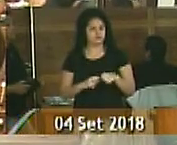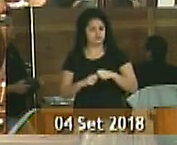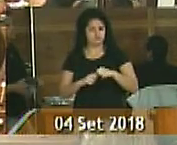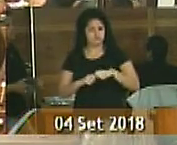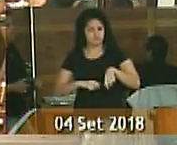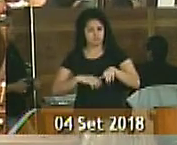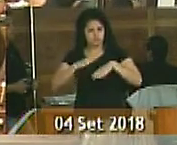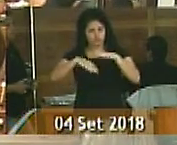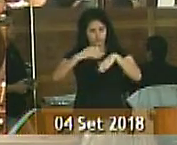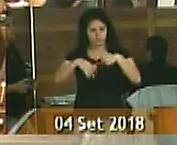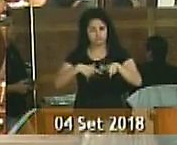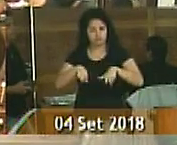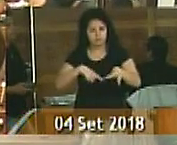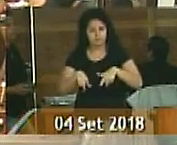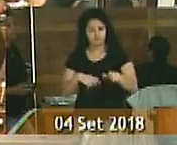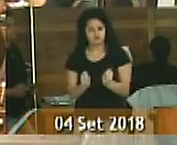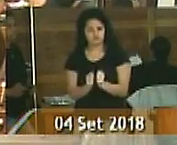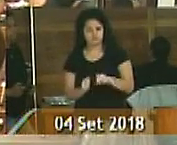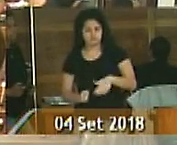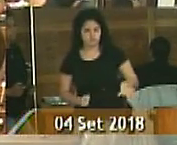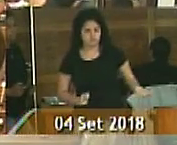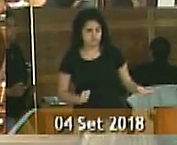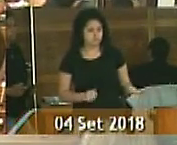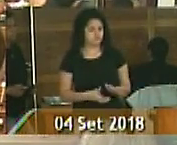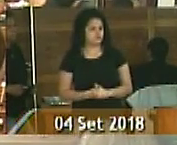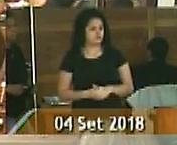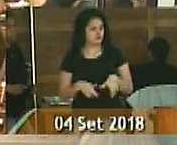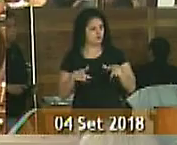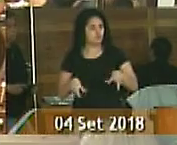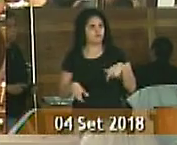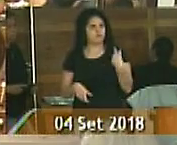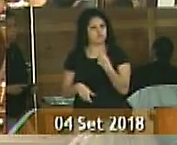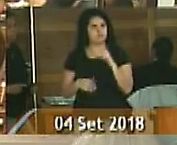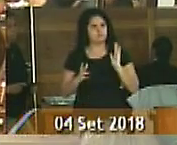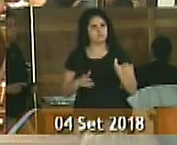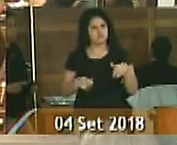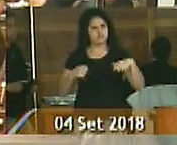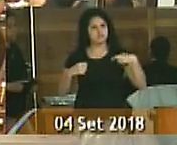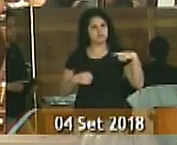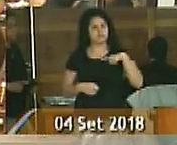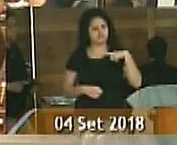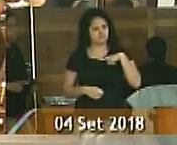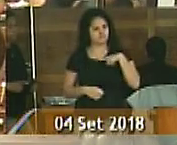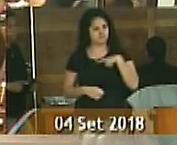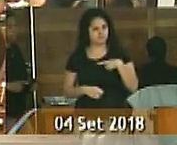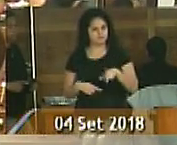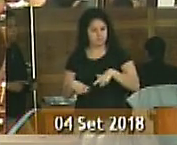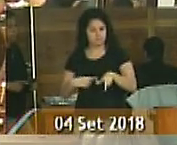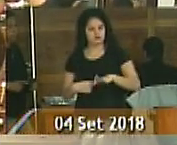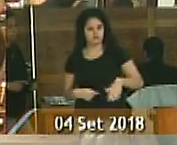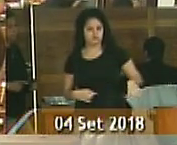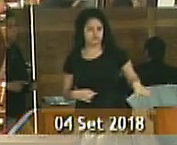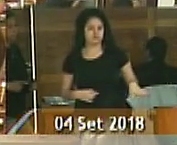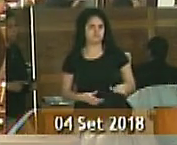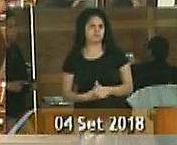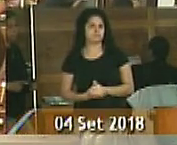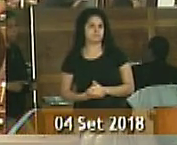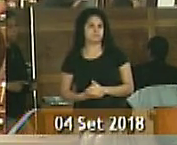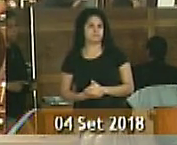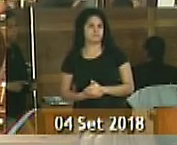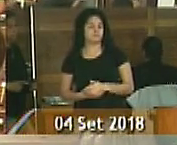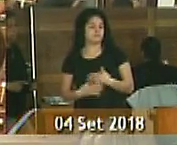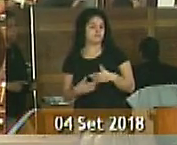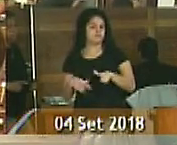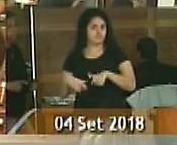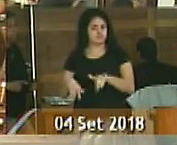desenvolver um trabalho com as crianças. O local nós já temos para desenvolver esse trabalho com as crianças, e trabalhar com